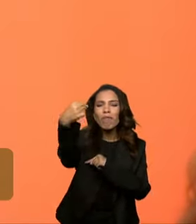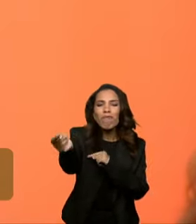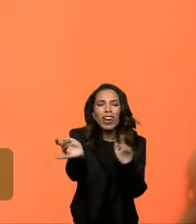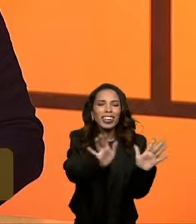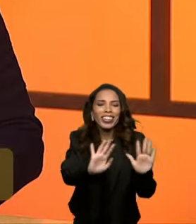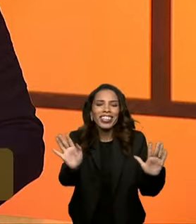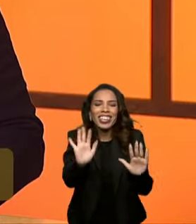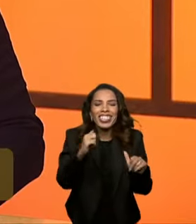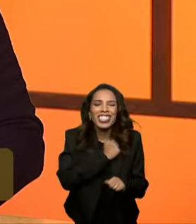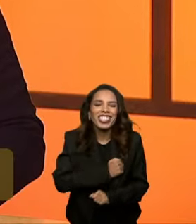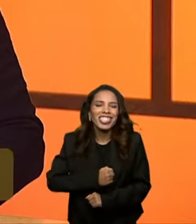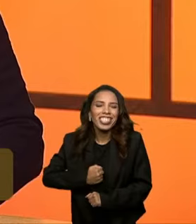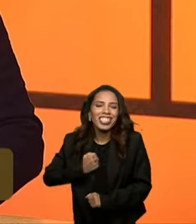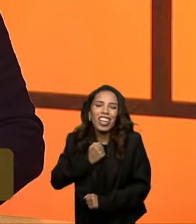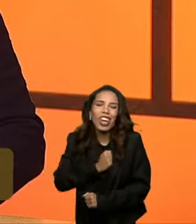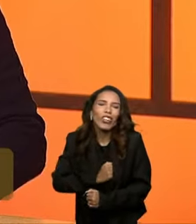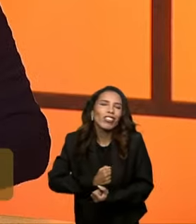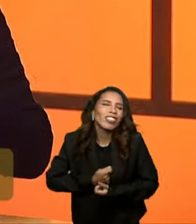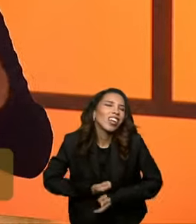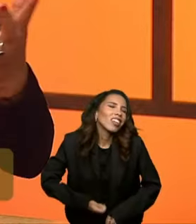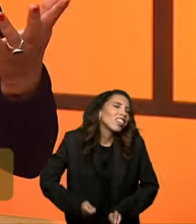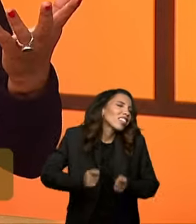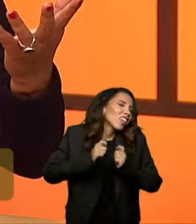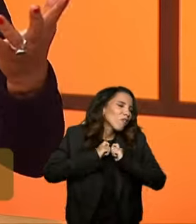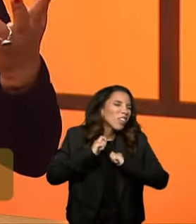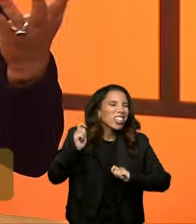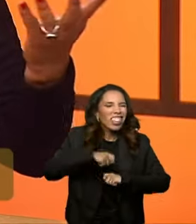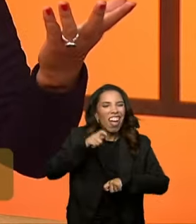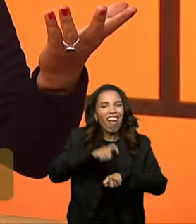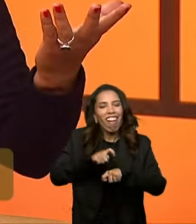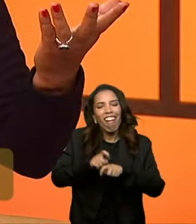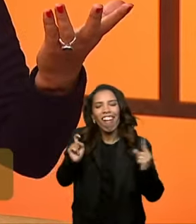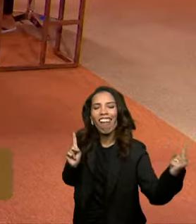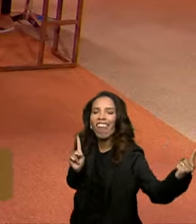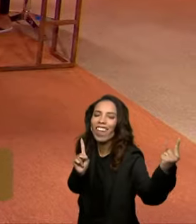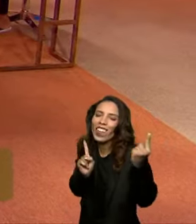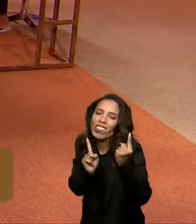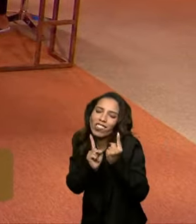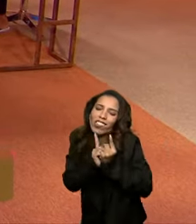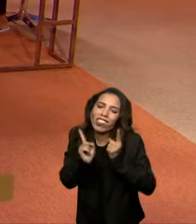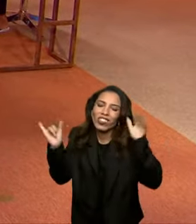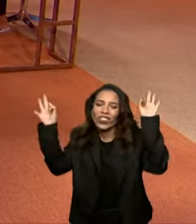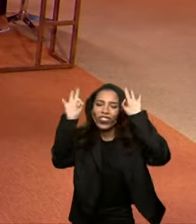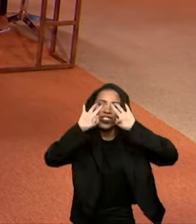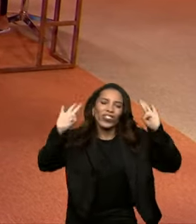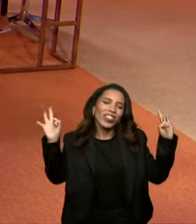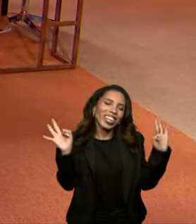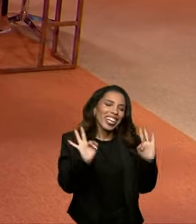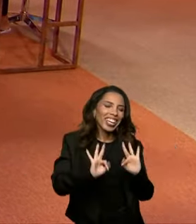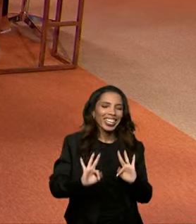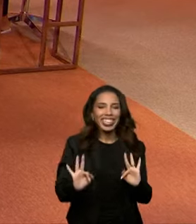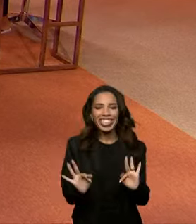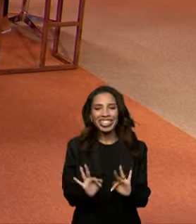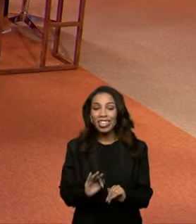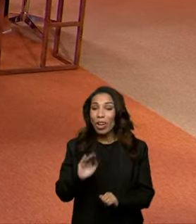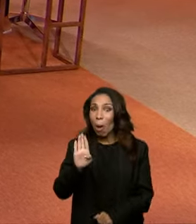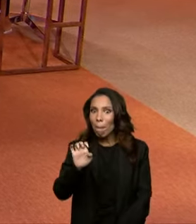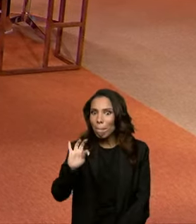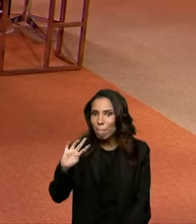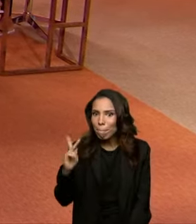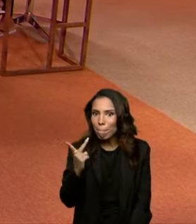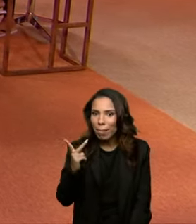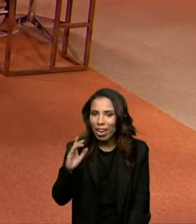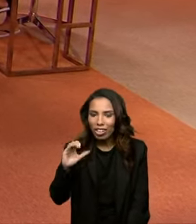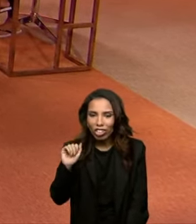Não deixe nada pra depois. É a saudade que me diz que ainda é tempo pra viver feliz. Bete Carvalho, mó saudade. Ah, nossa. Tu tinha quantos anos ali, hein,